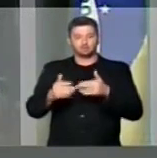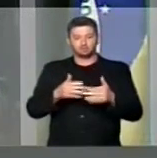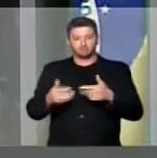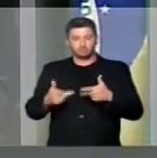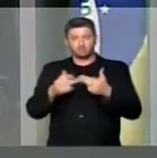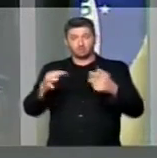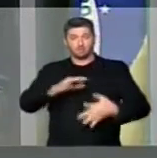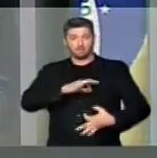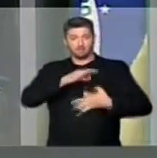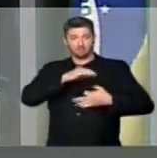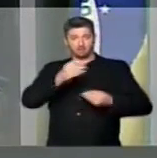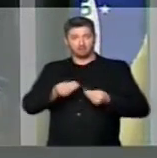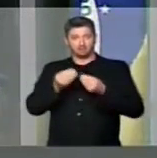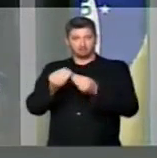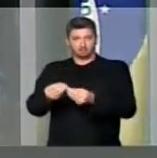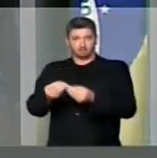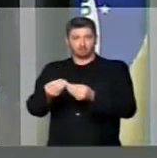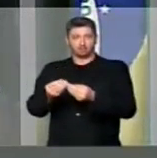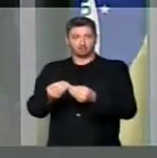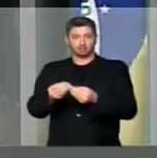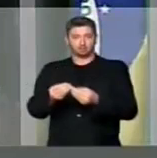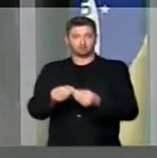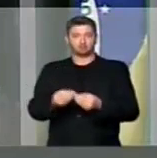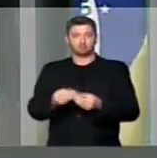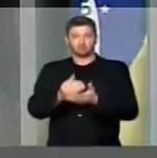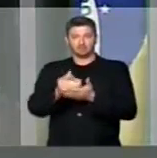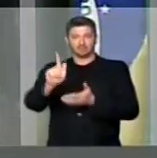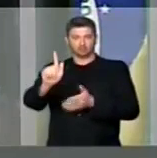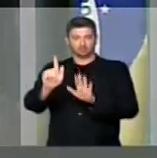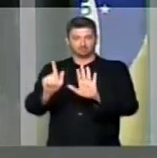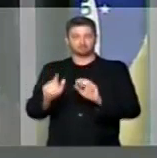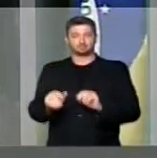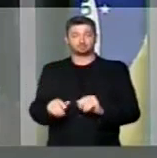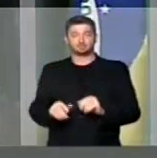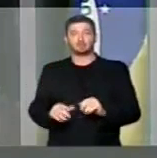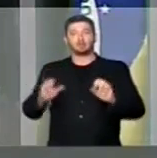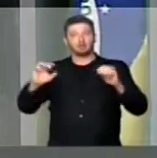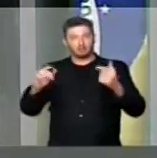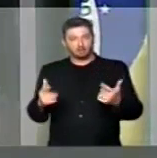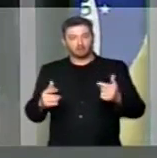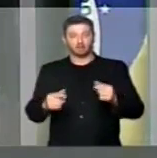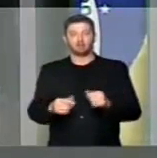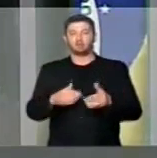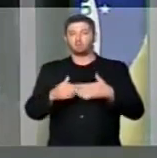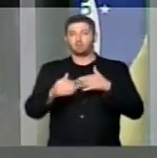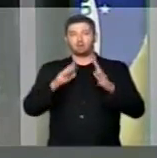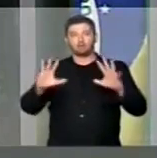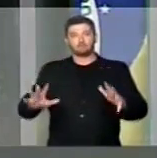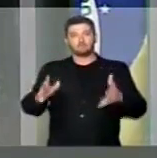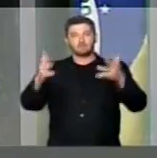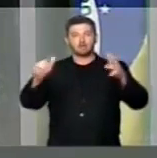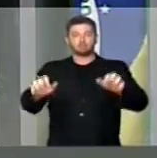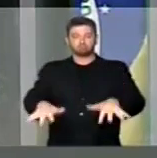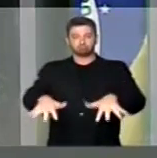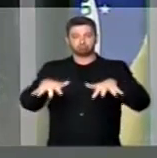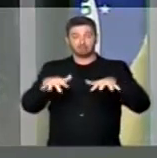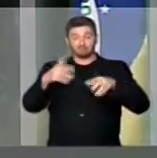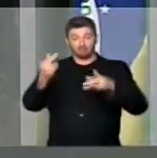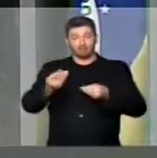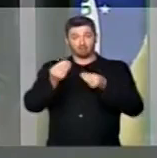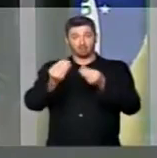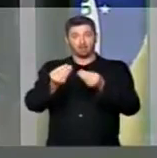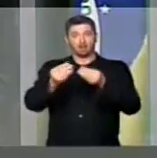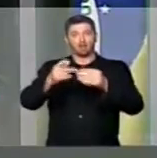de medalhas essa é a letra G. É evidente que todas as cerimônias de premiação e entrega de